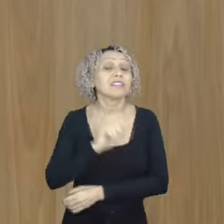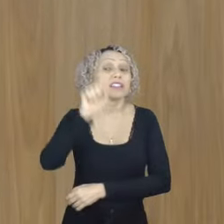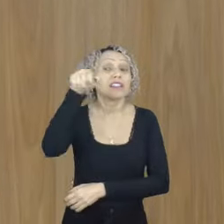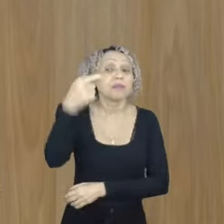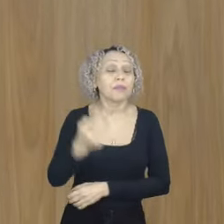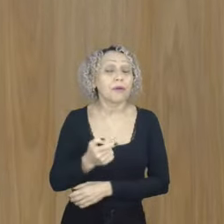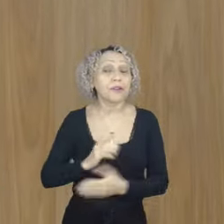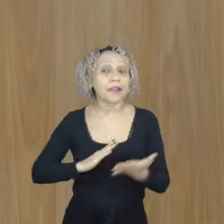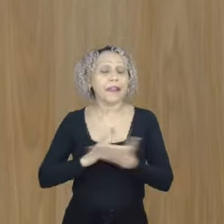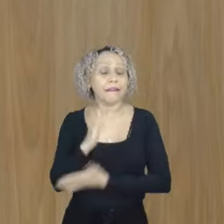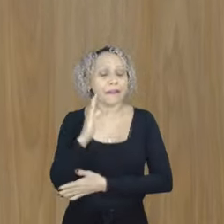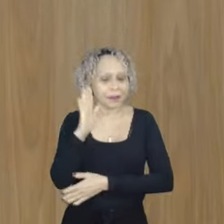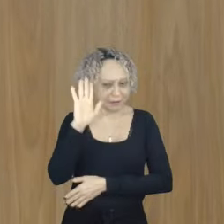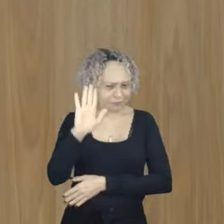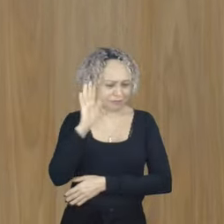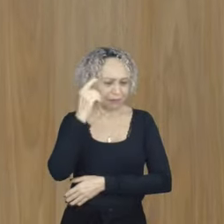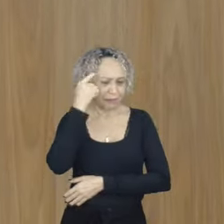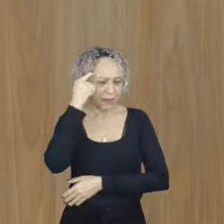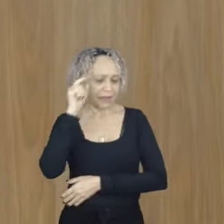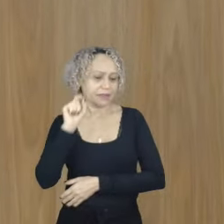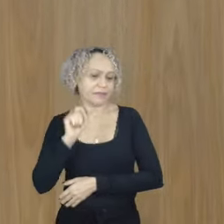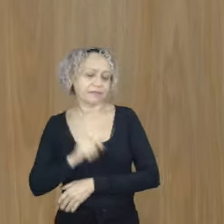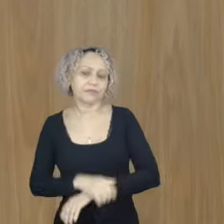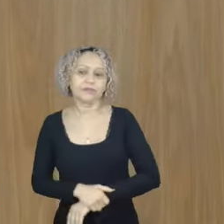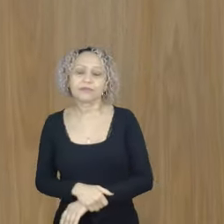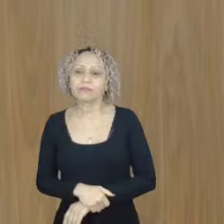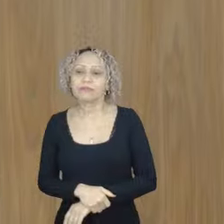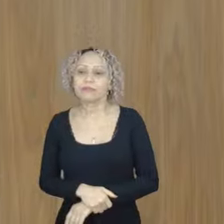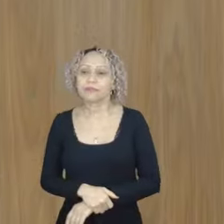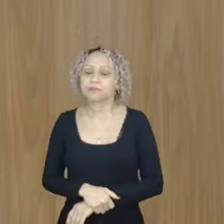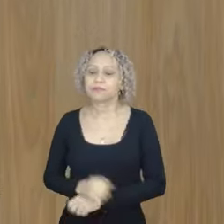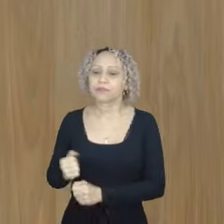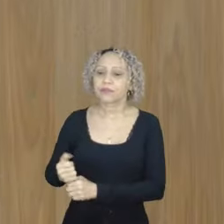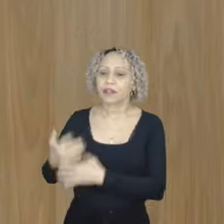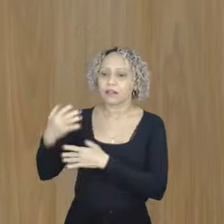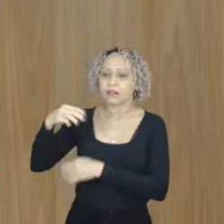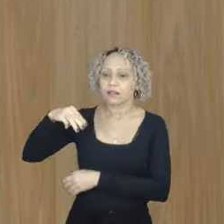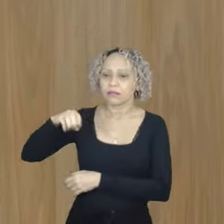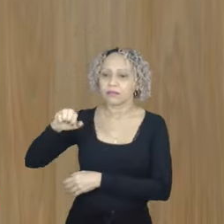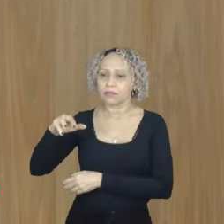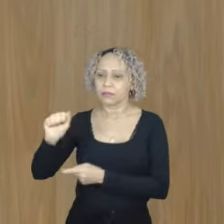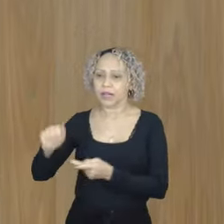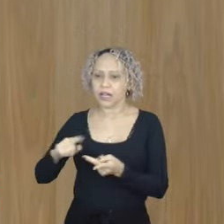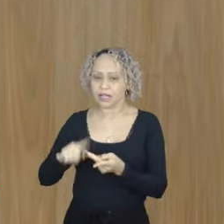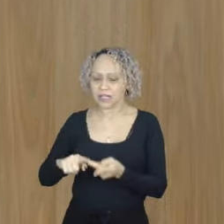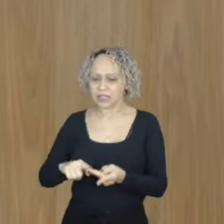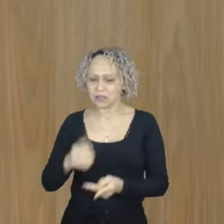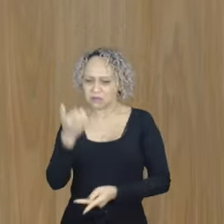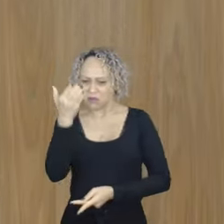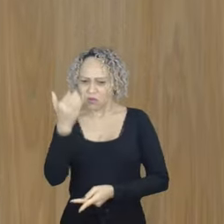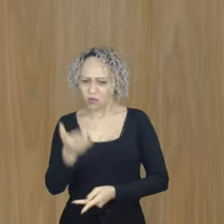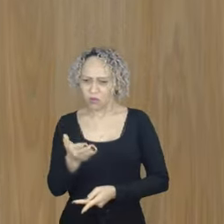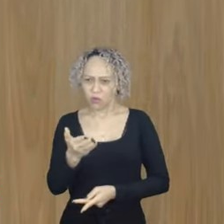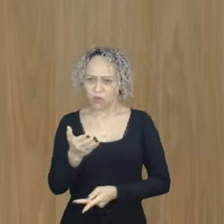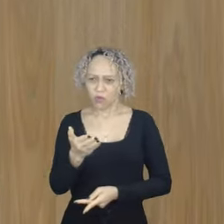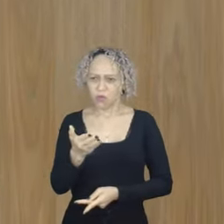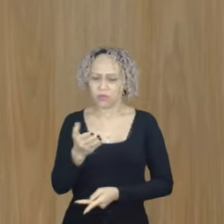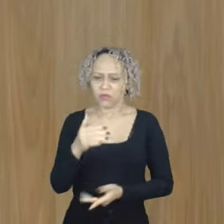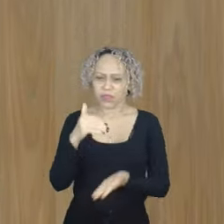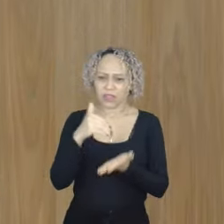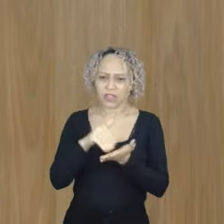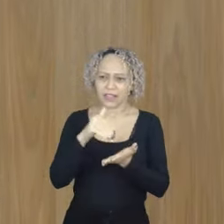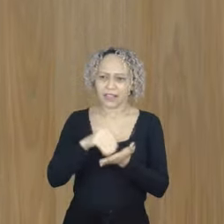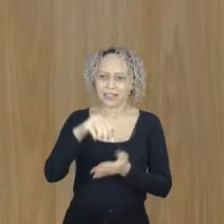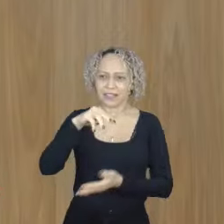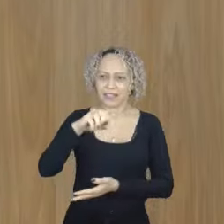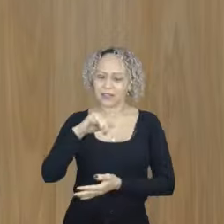com esses recursos. Maria do Socorro Pimentel, secretário Marcos Chagas, um ícone que nos orgulha. Volta, Márcio,